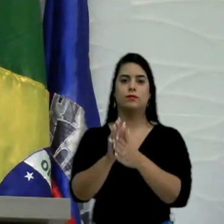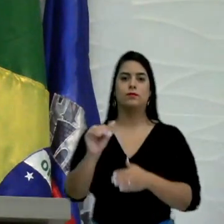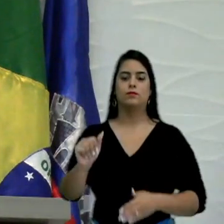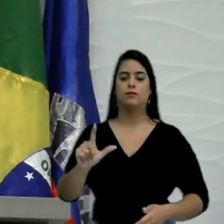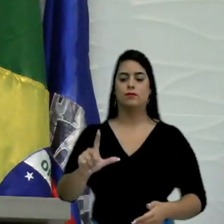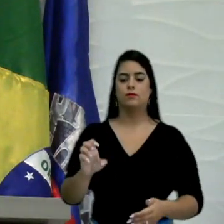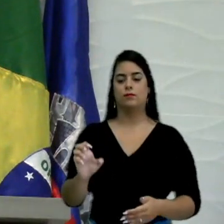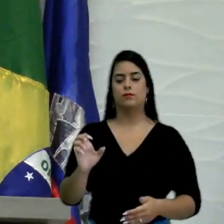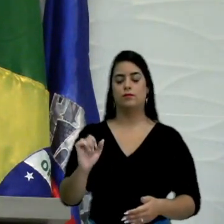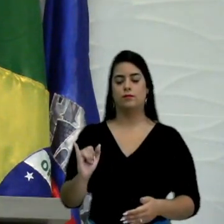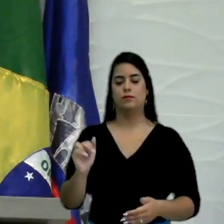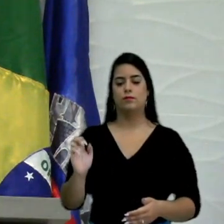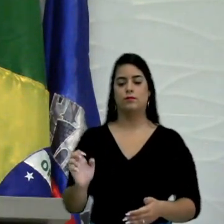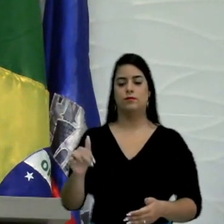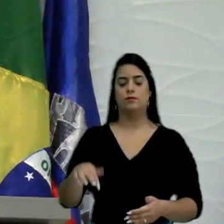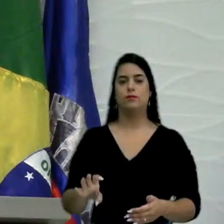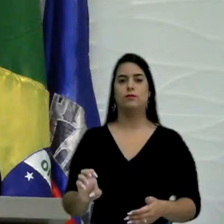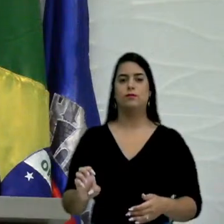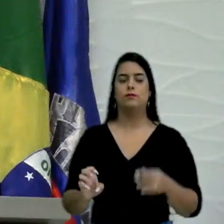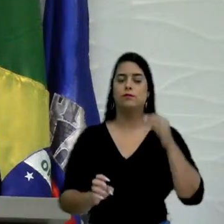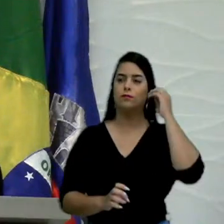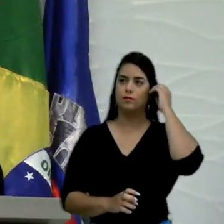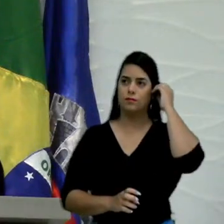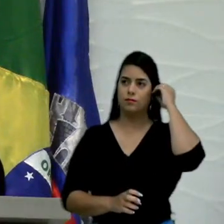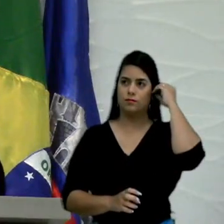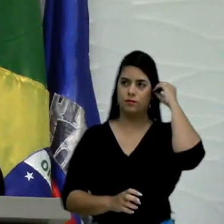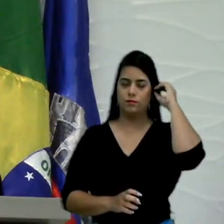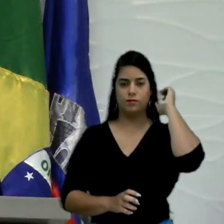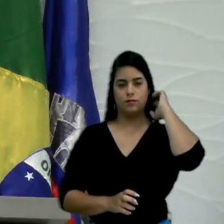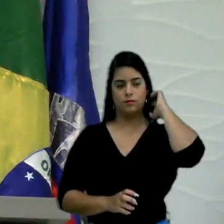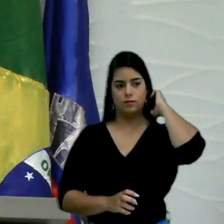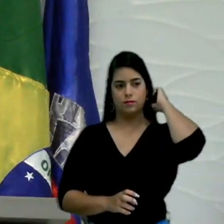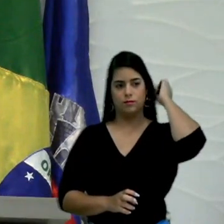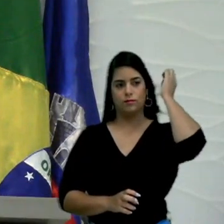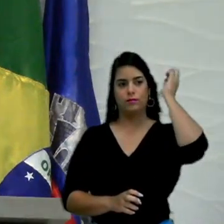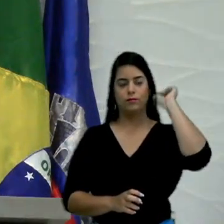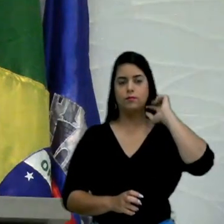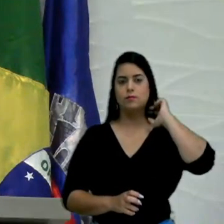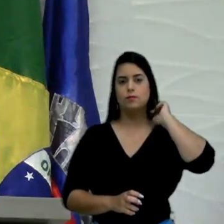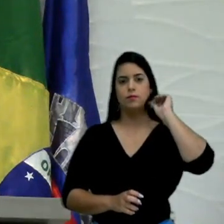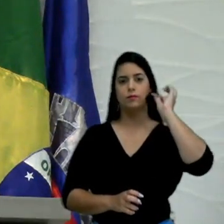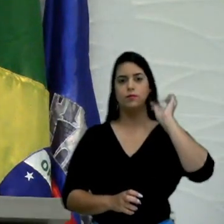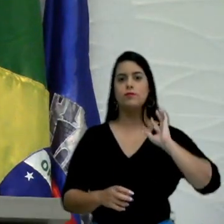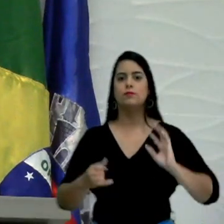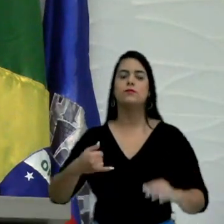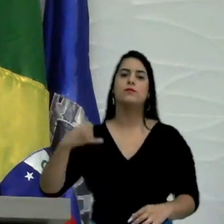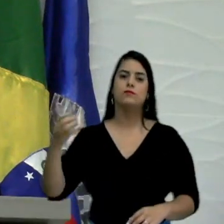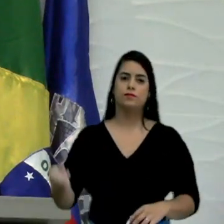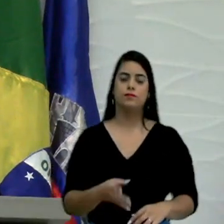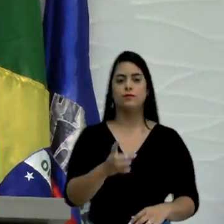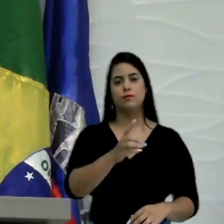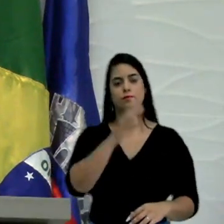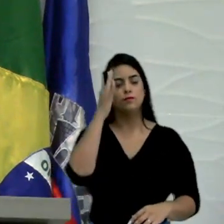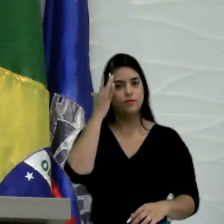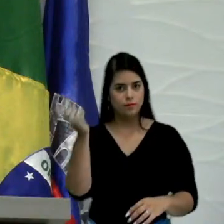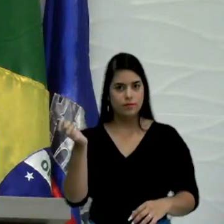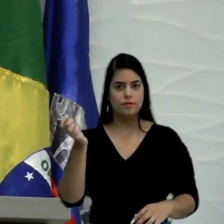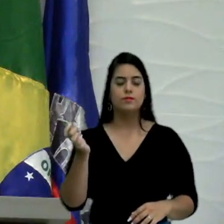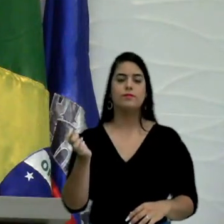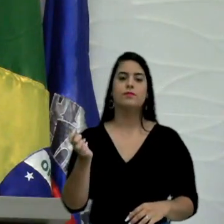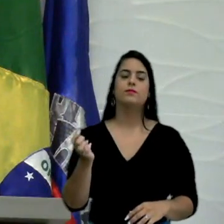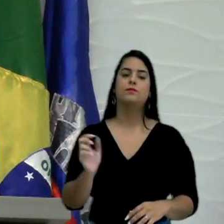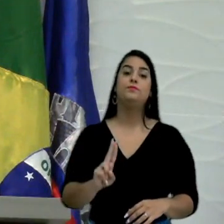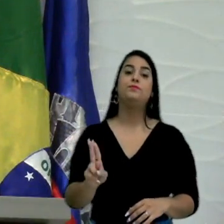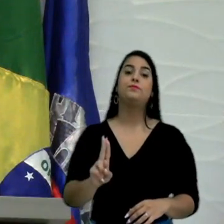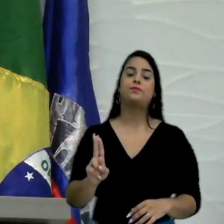Valença, colaboradora lá da Casa de Apoio, da Central de Marcação, que estará completando idade nova no dia de amanhã. Em nome